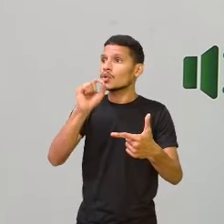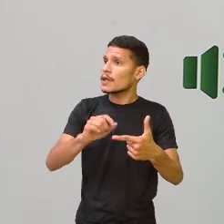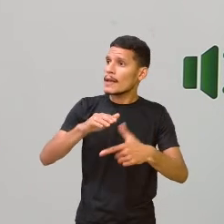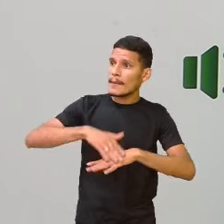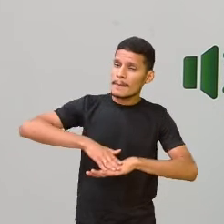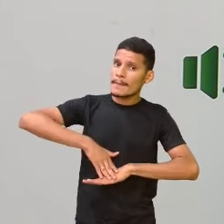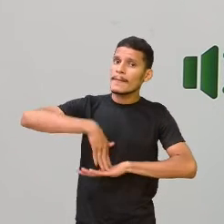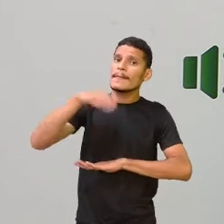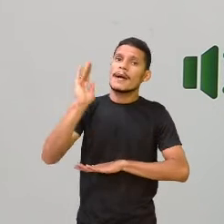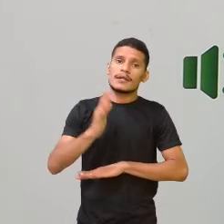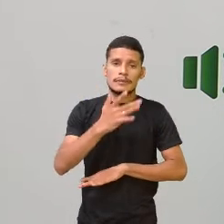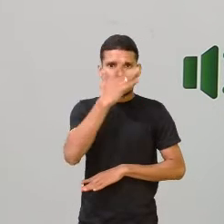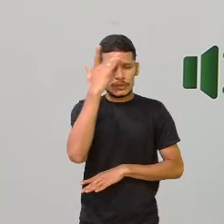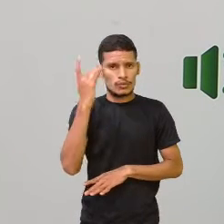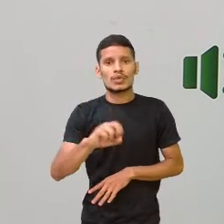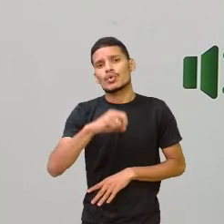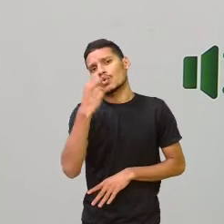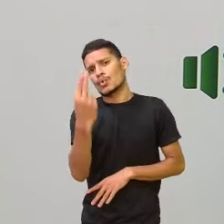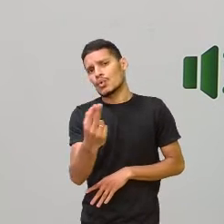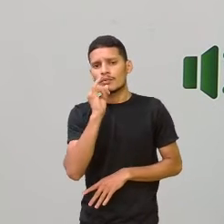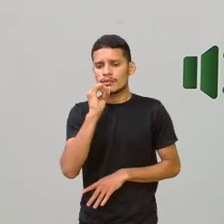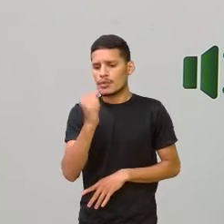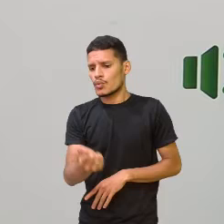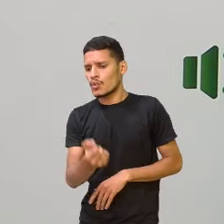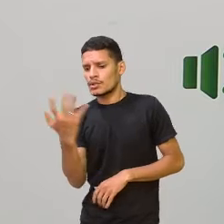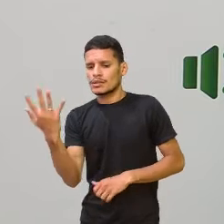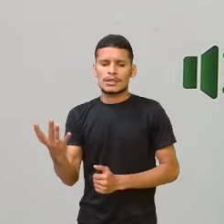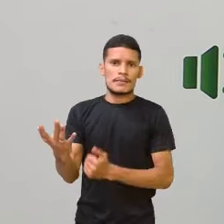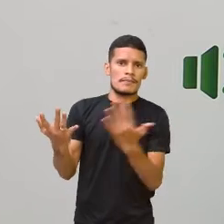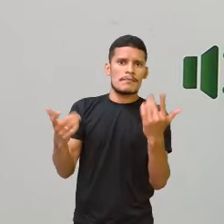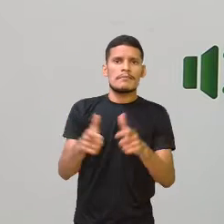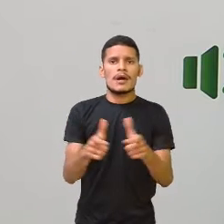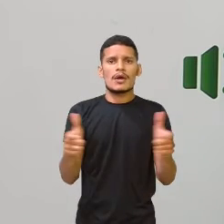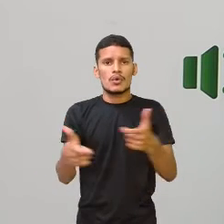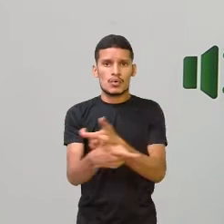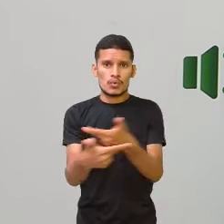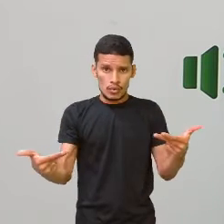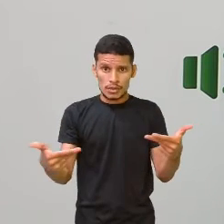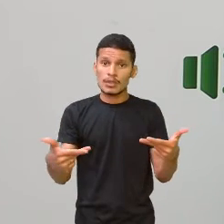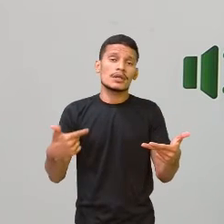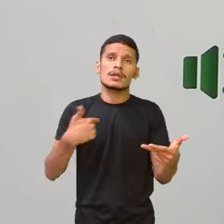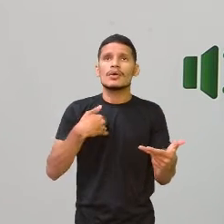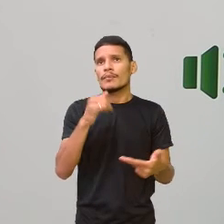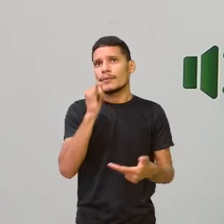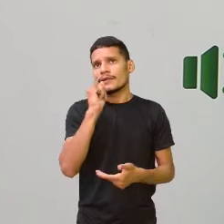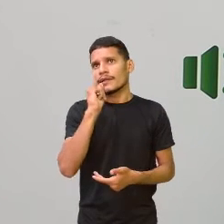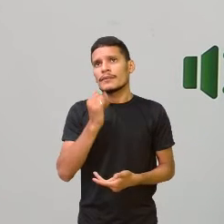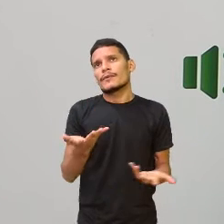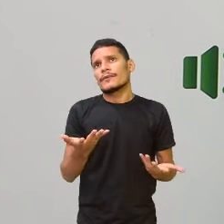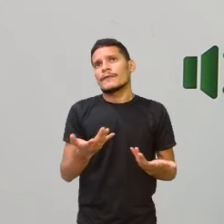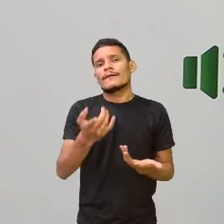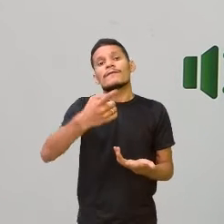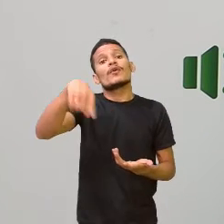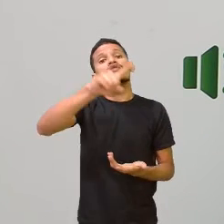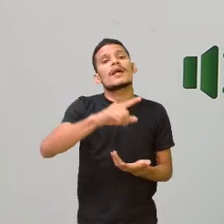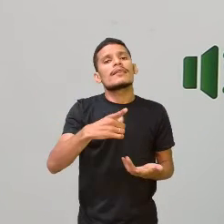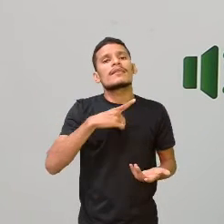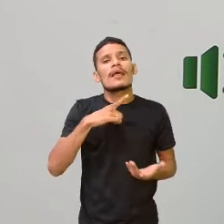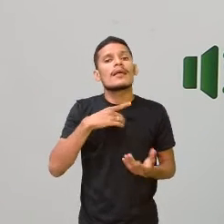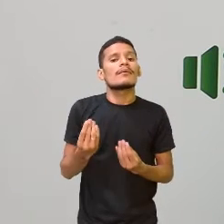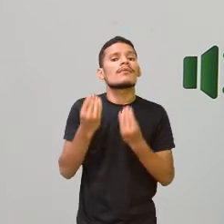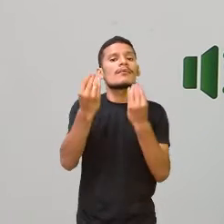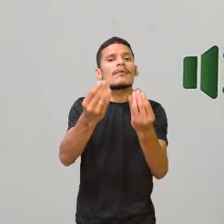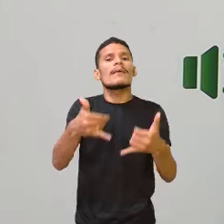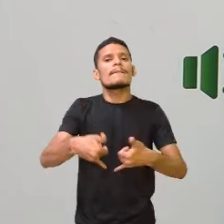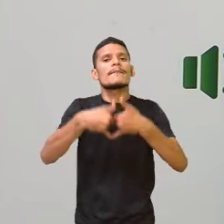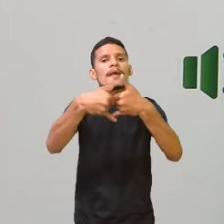mais pessoas ou uma quantidade maior de coisas, vamos dizer que você recebeu um